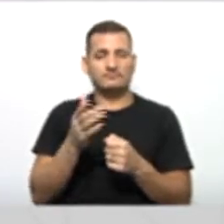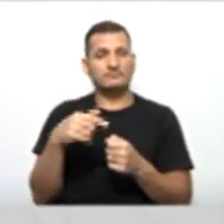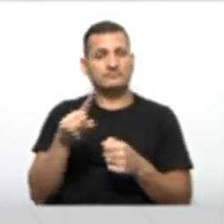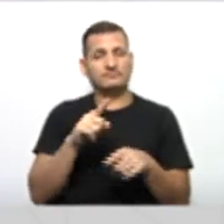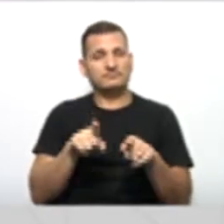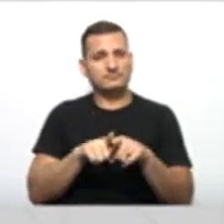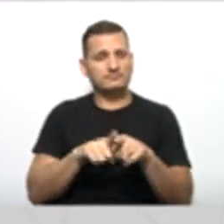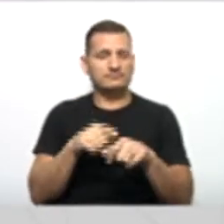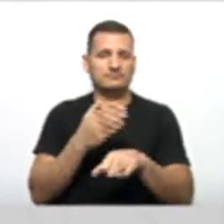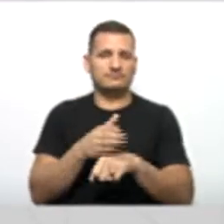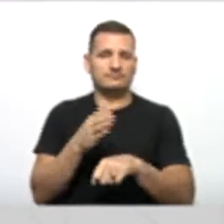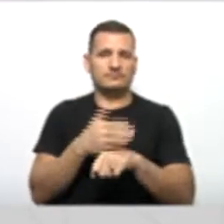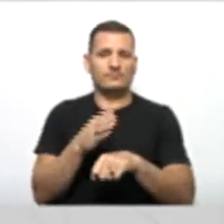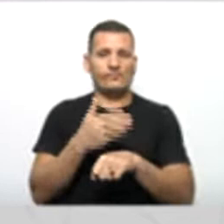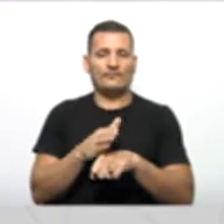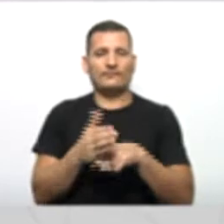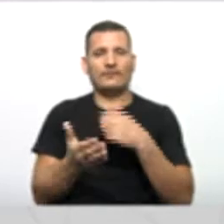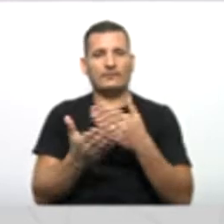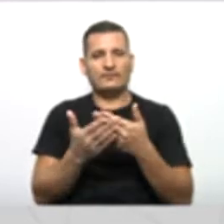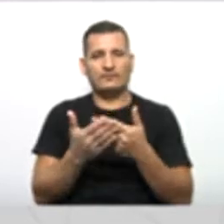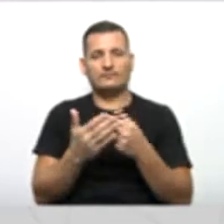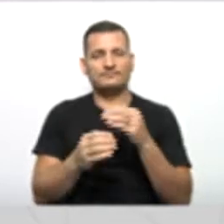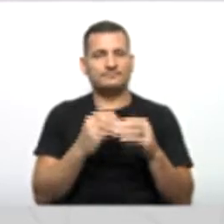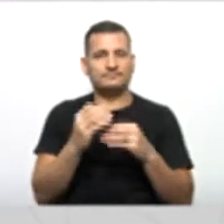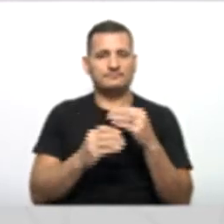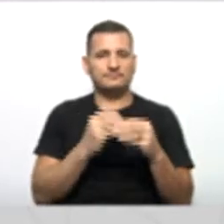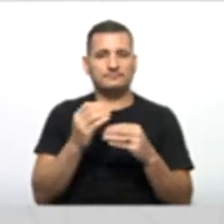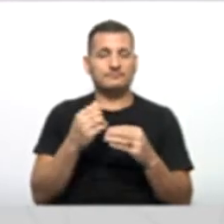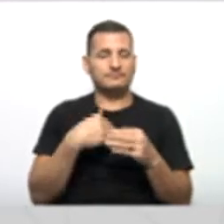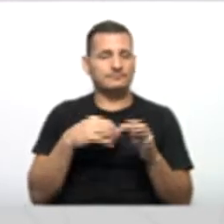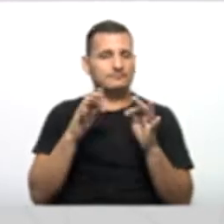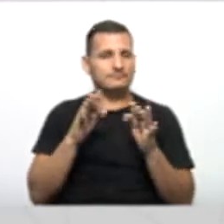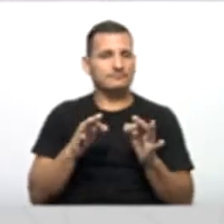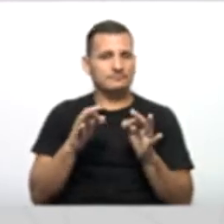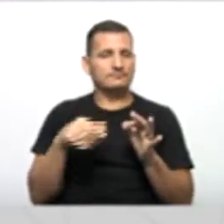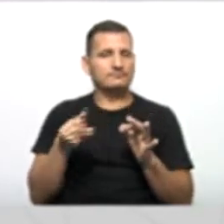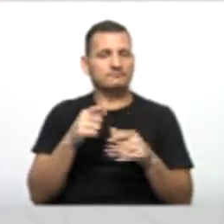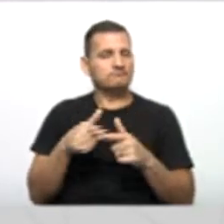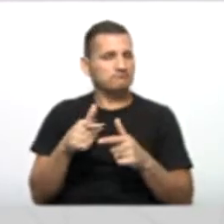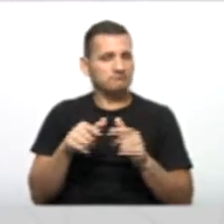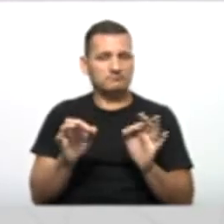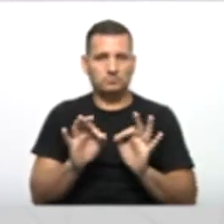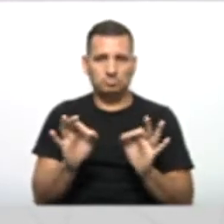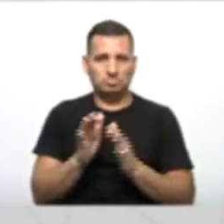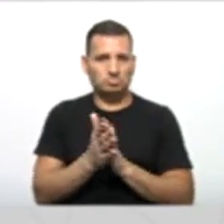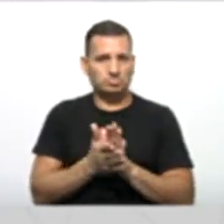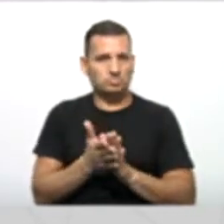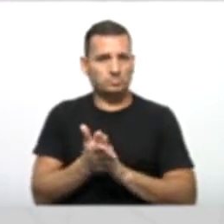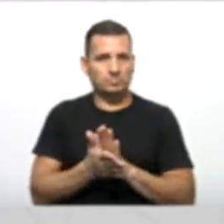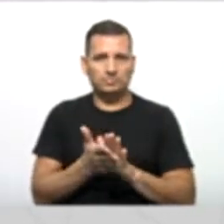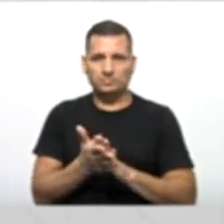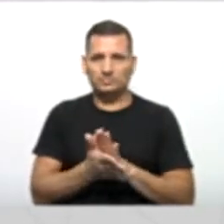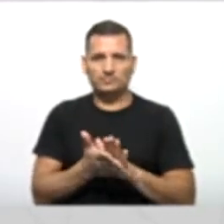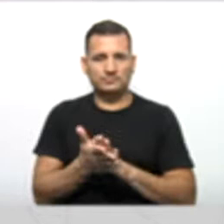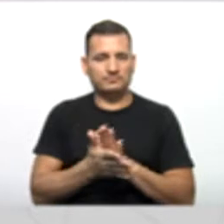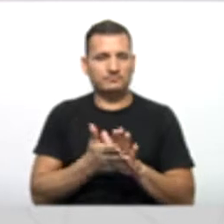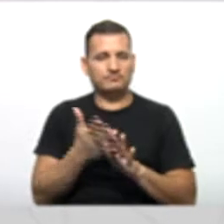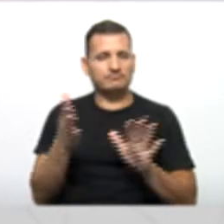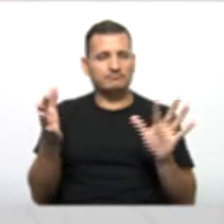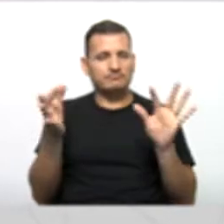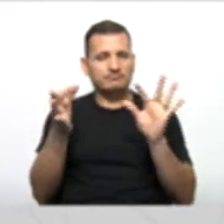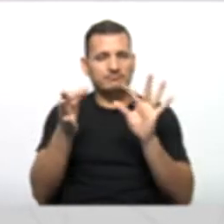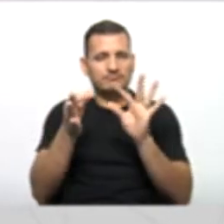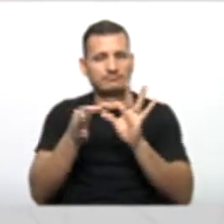estão treinando na aula de banco de dados não tenho certeza que vocês não terão problema quanto à conexão com o banco